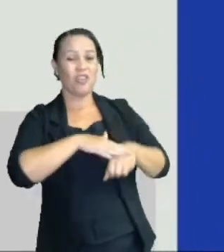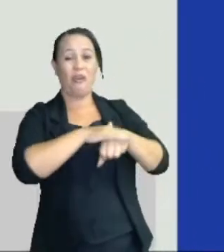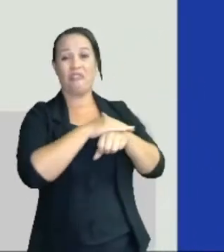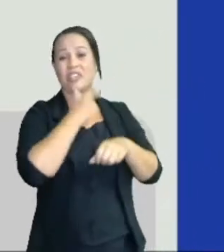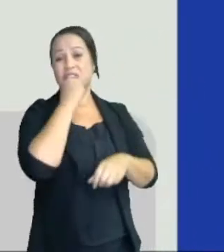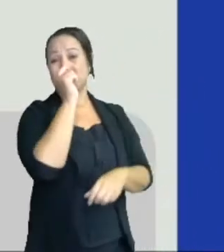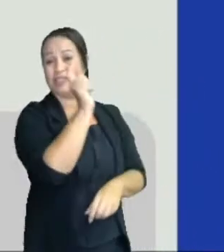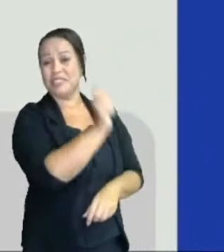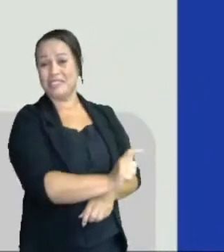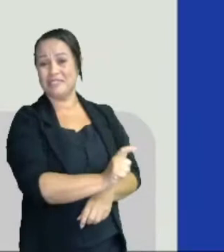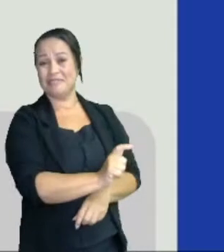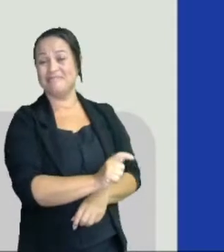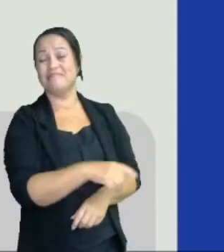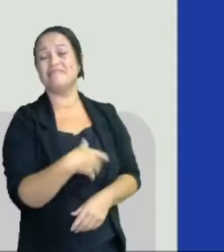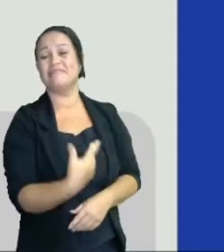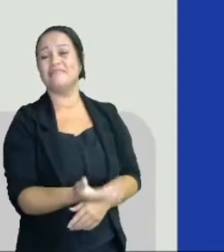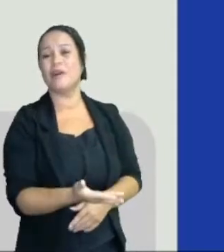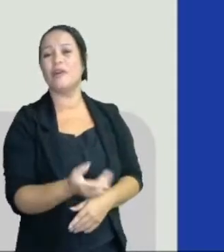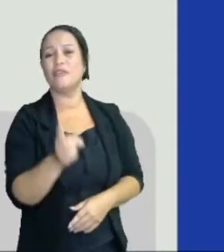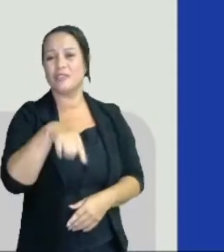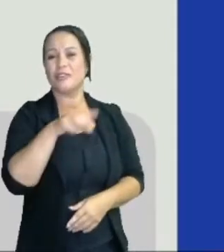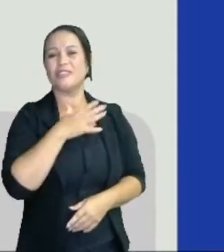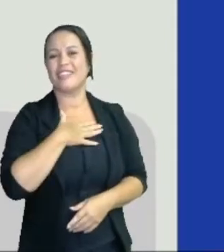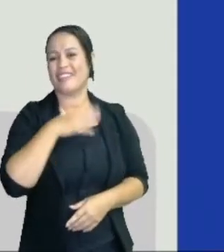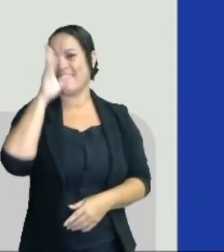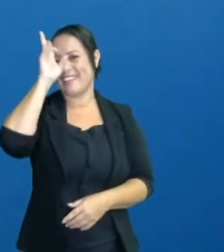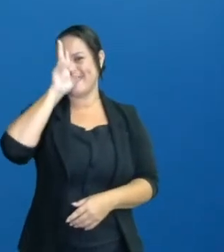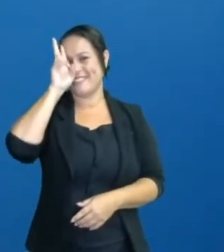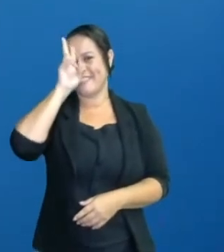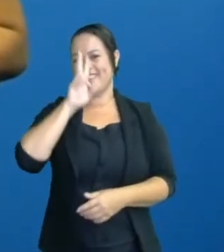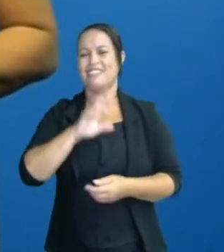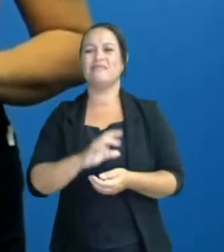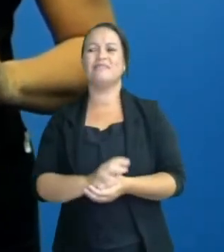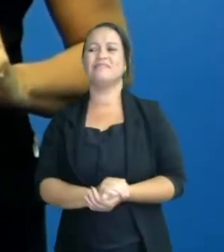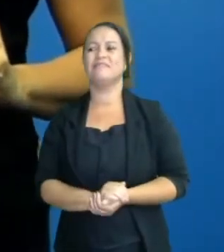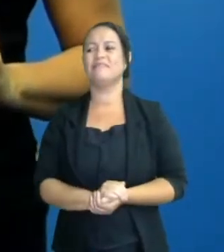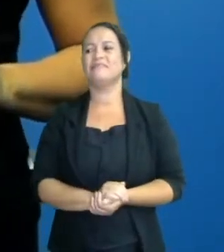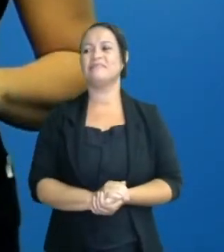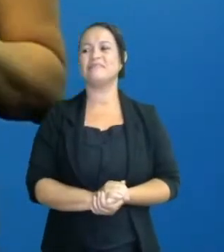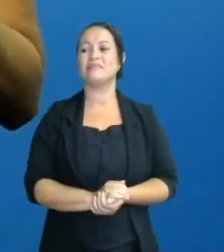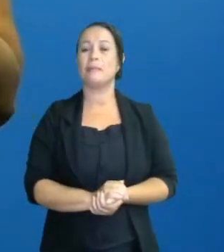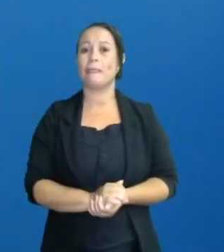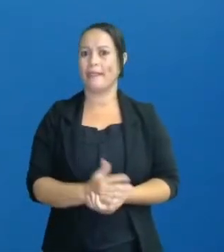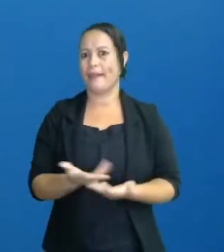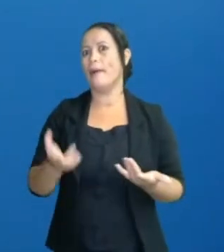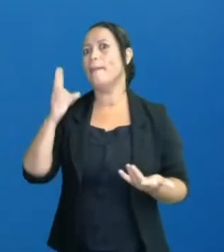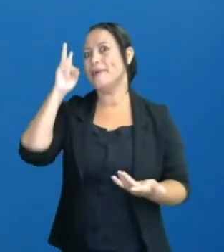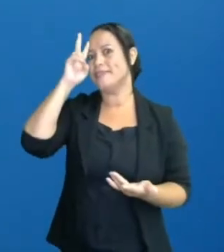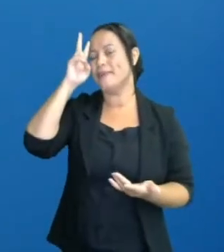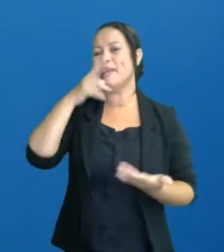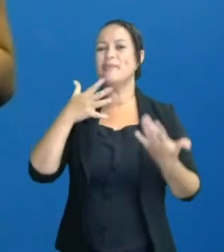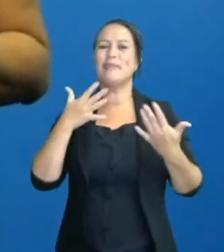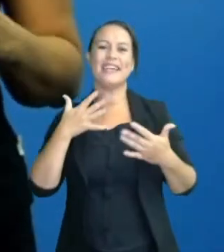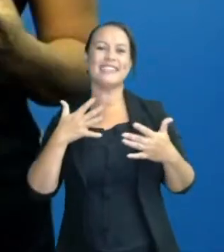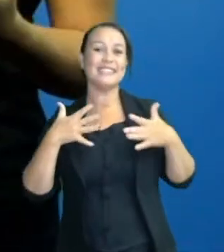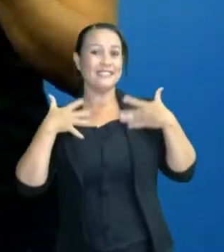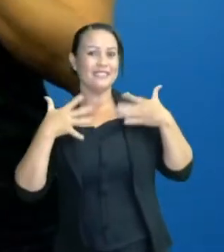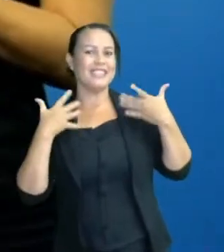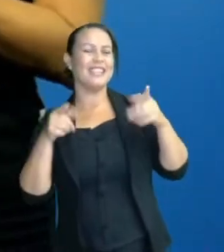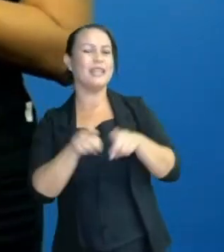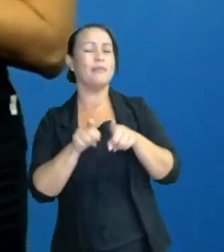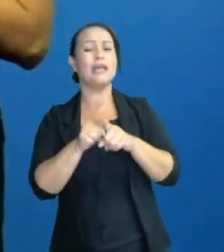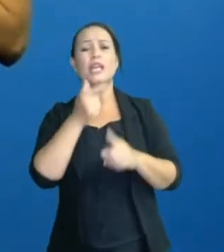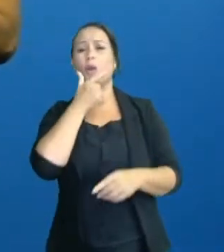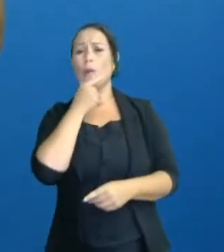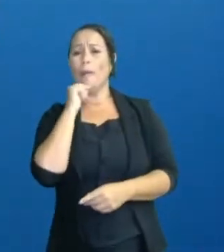com o garotinho. E aí, gostaram da historinha? Uma historinha divertida em que